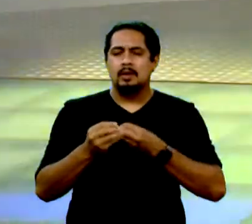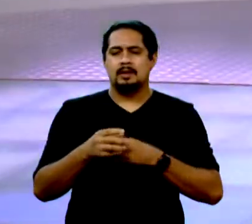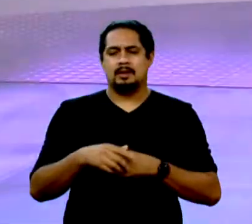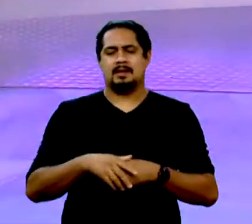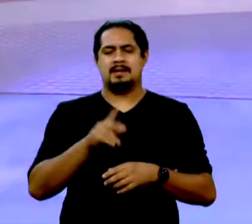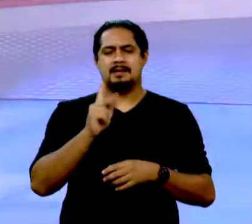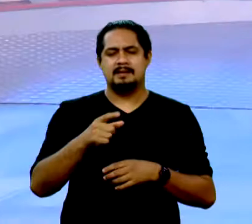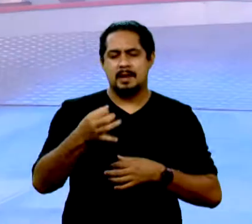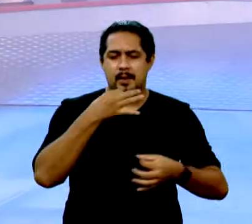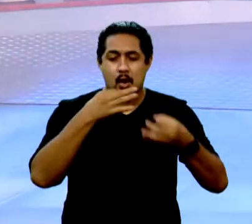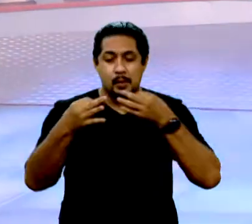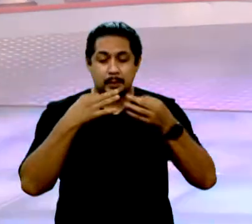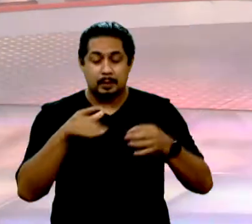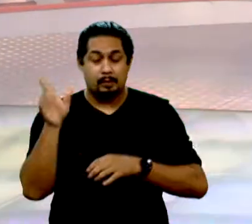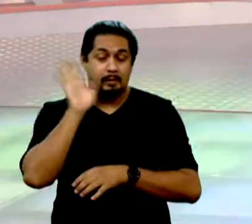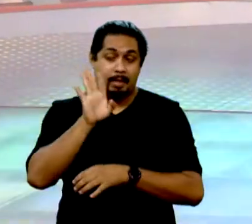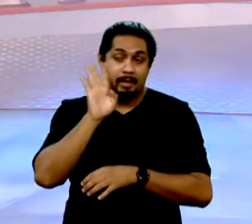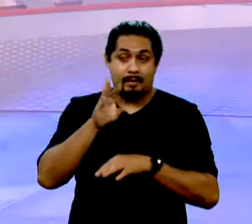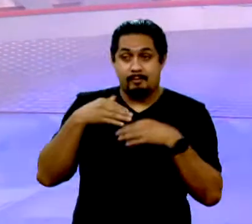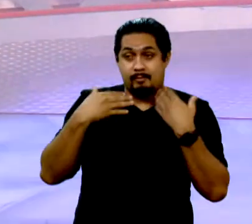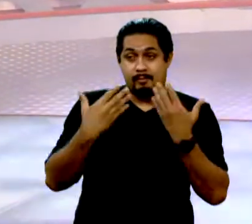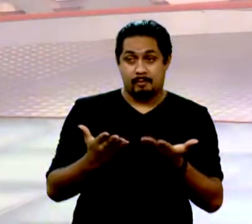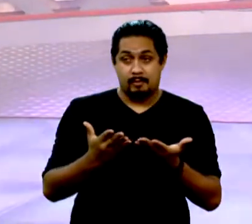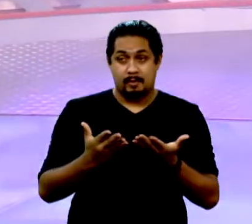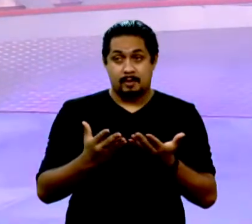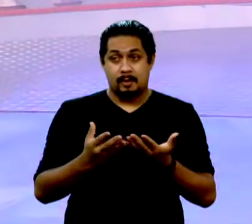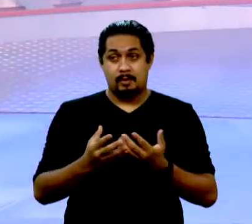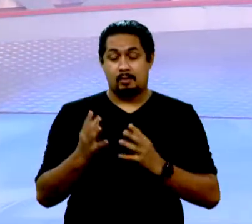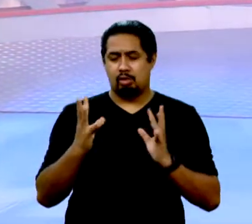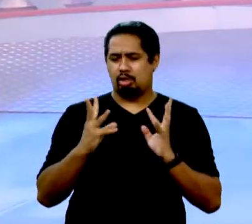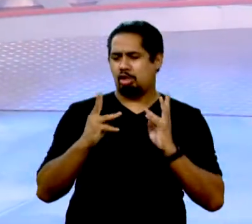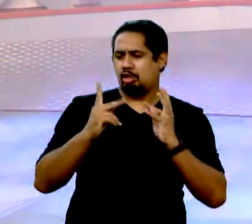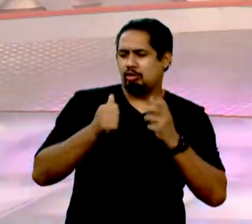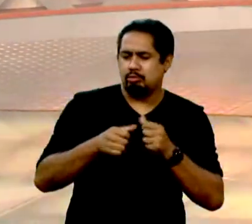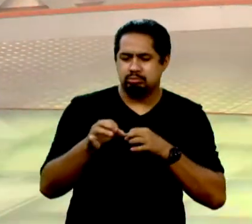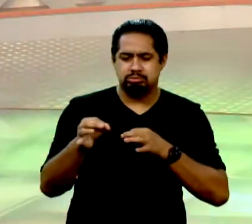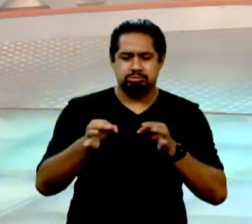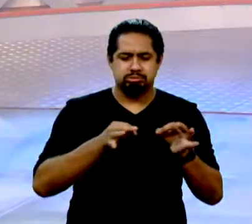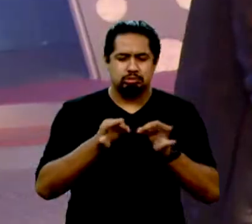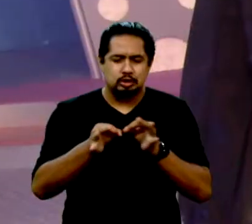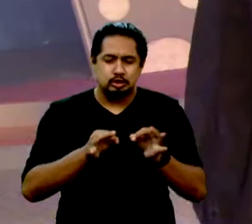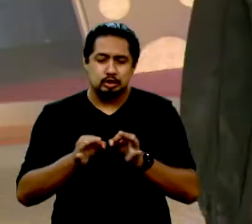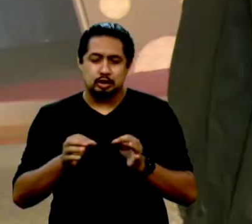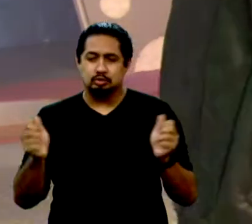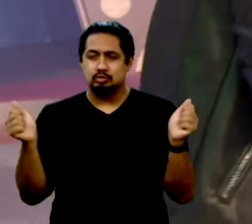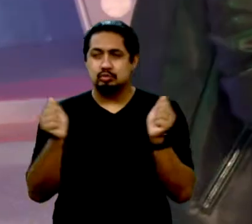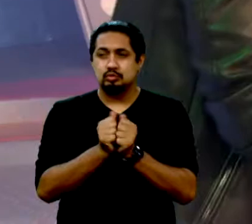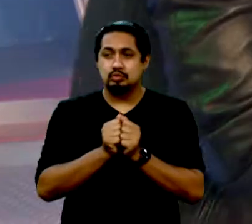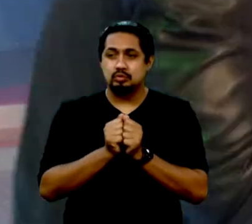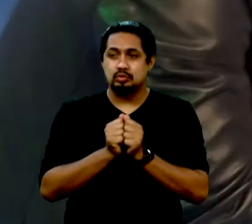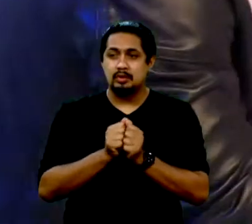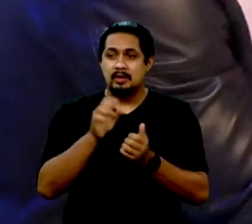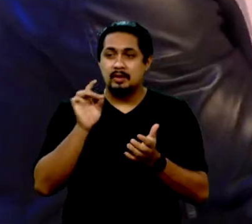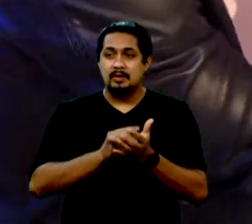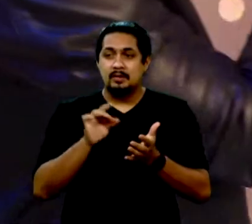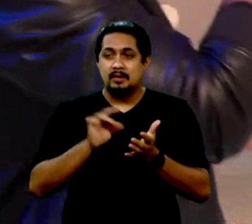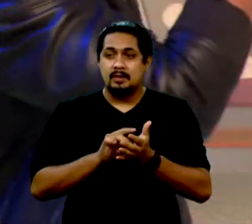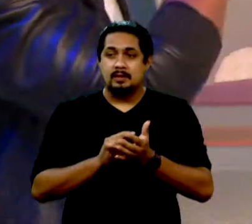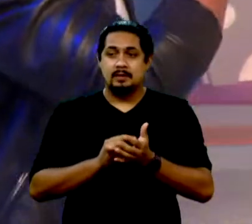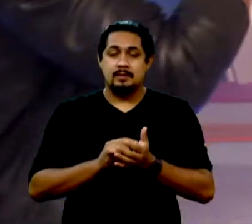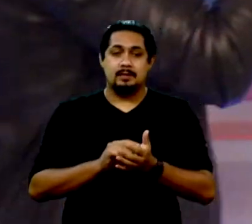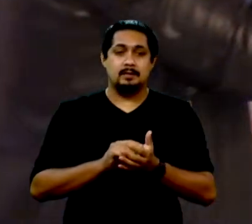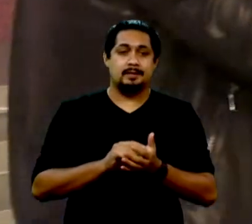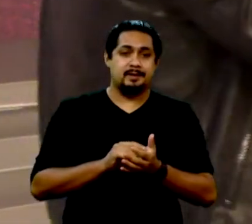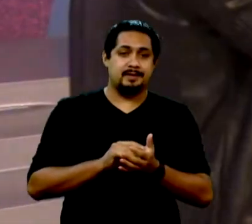né? Produção, então. Todo mundo, Evandro Júnior dá uma opinião. Na verdade, eu gosto de usar camisa preta por